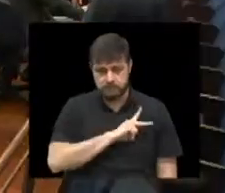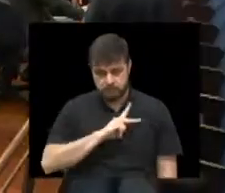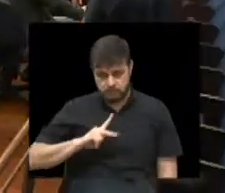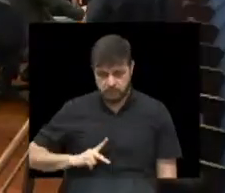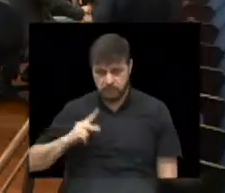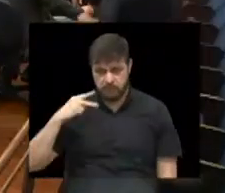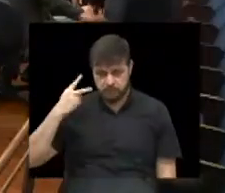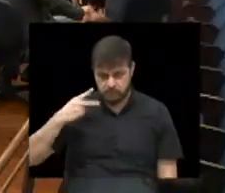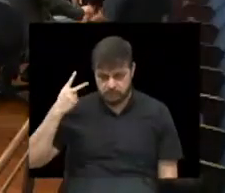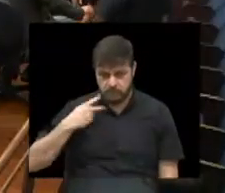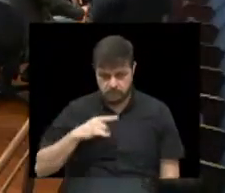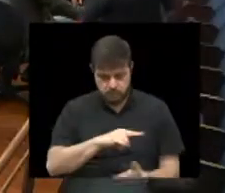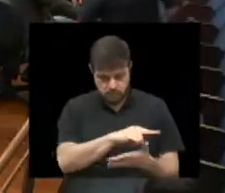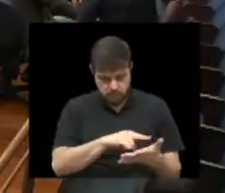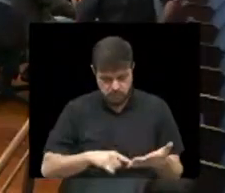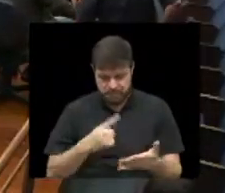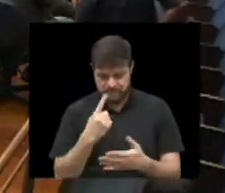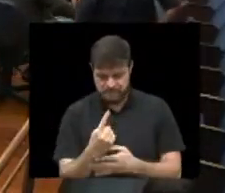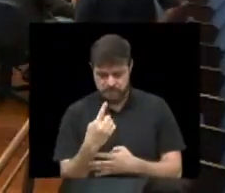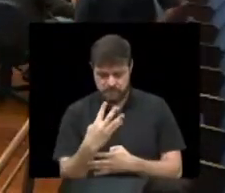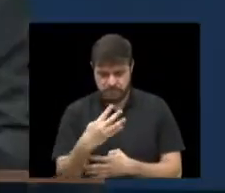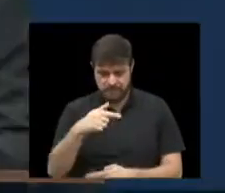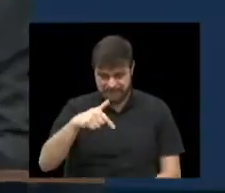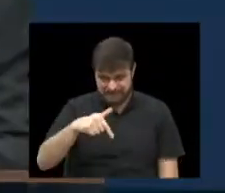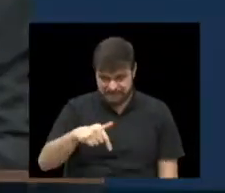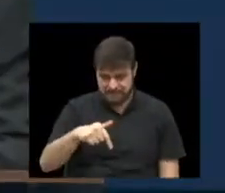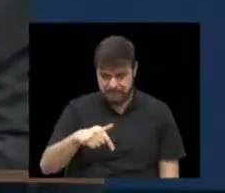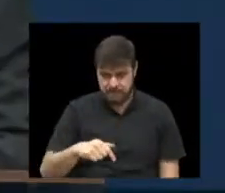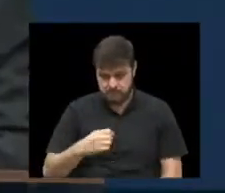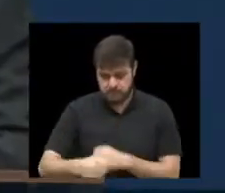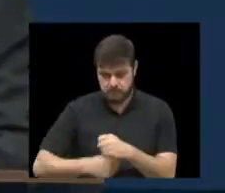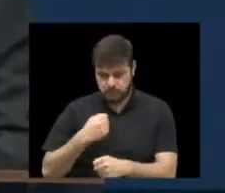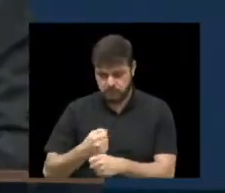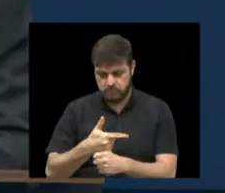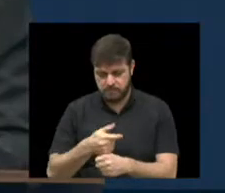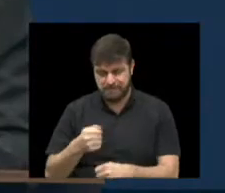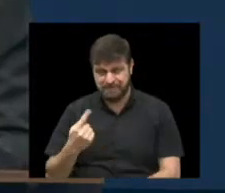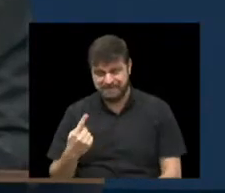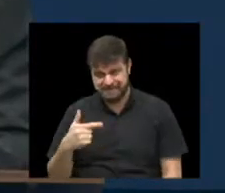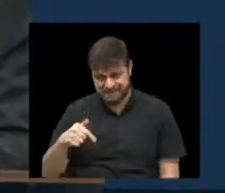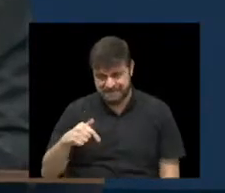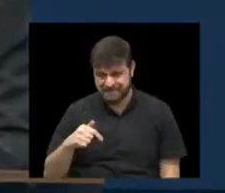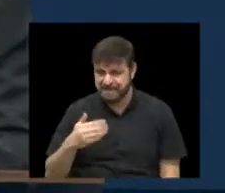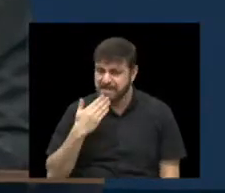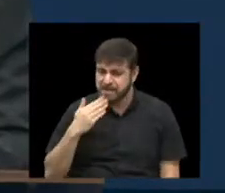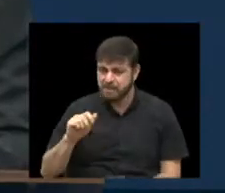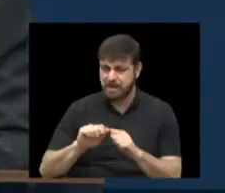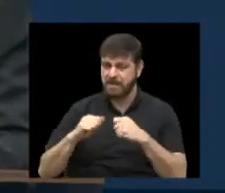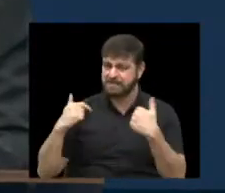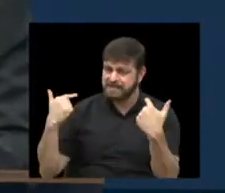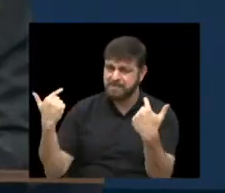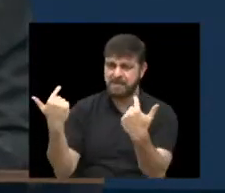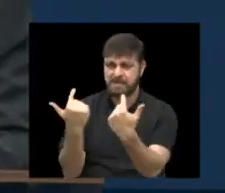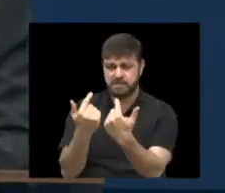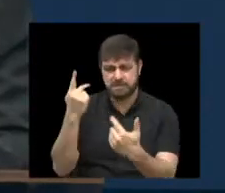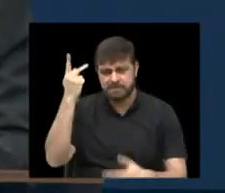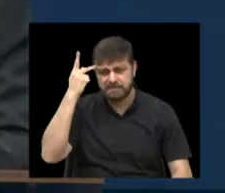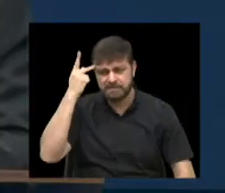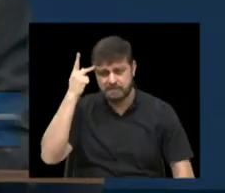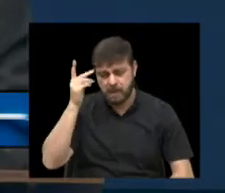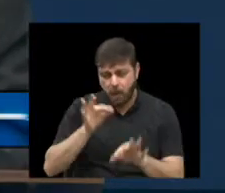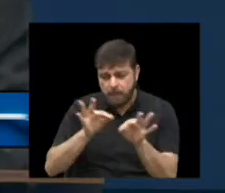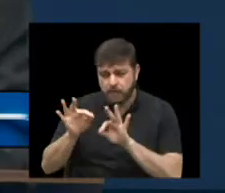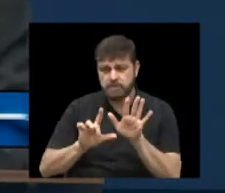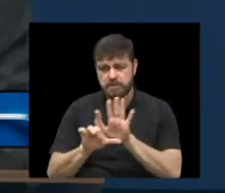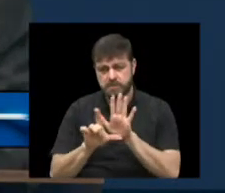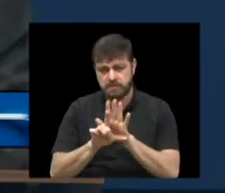senhores vereadores, moção 147 de 2017, que apela à Assembleia Legislativa do Estado de São Paulo para que aprove o projeto de